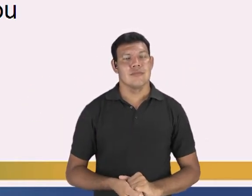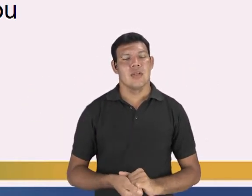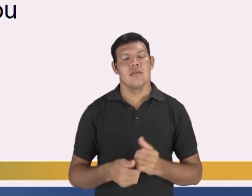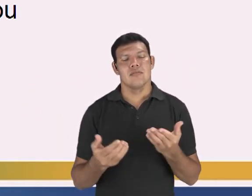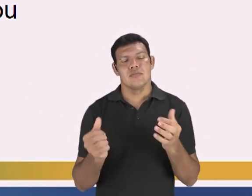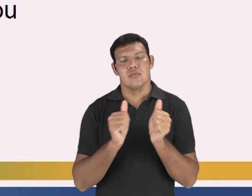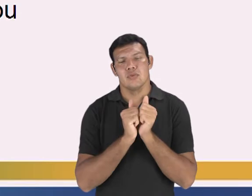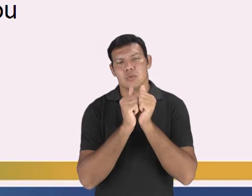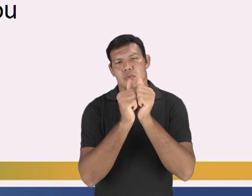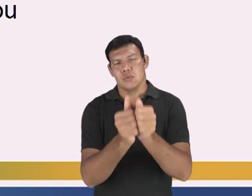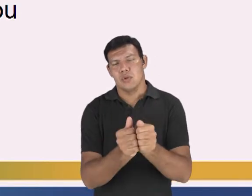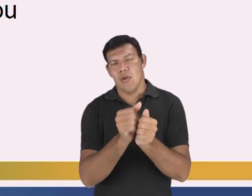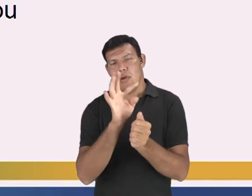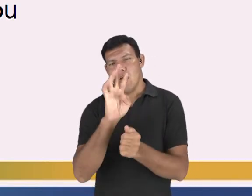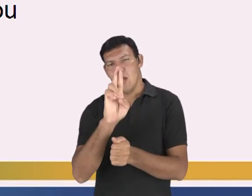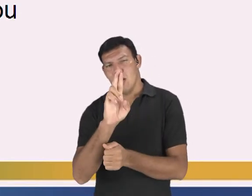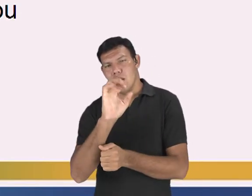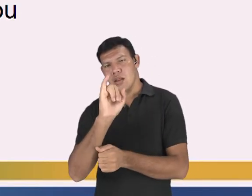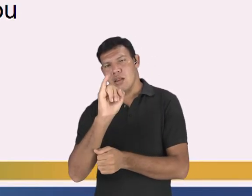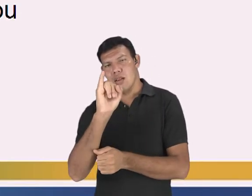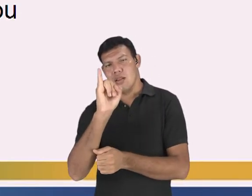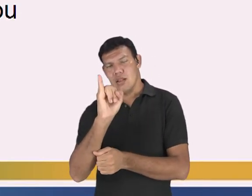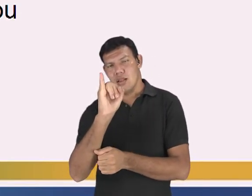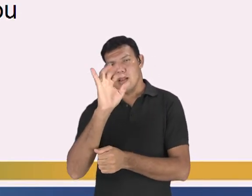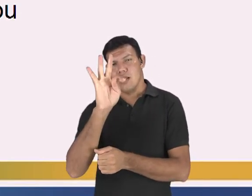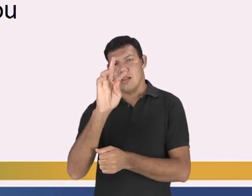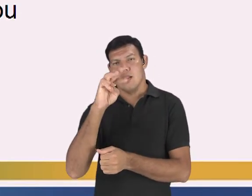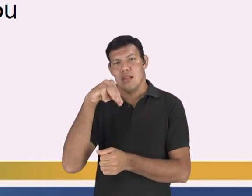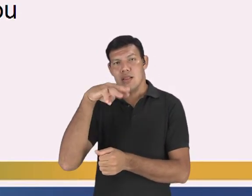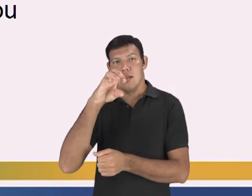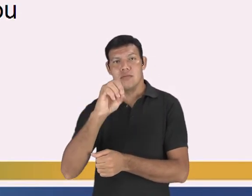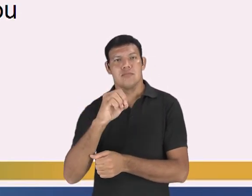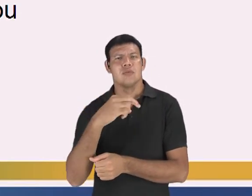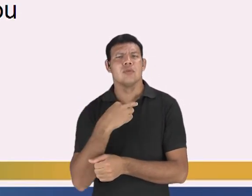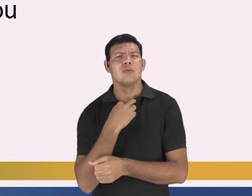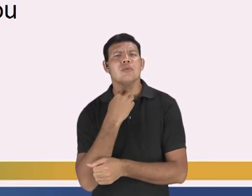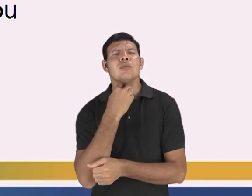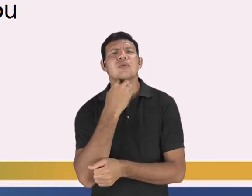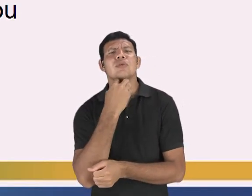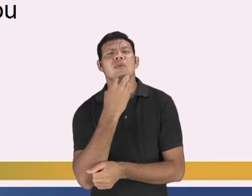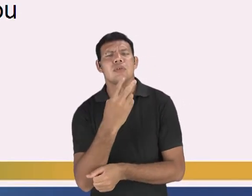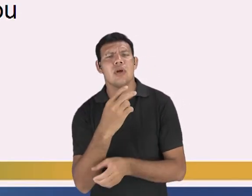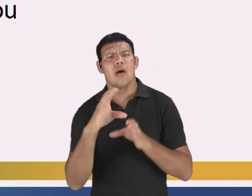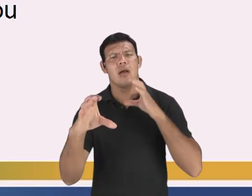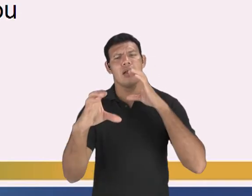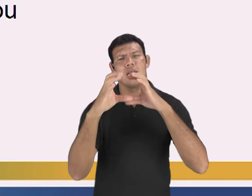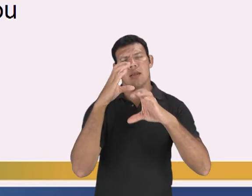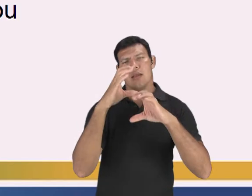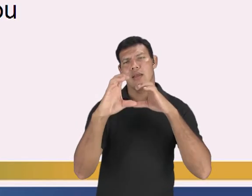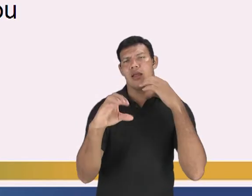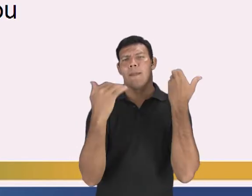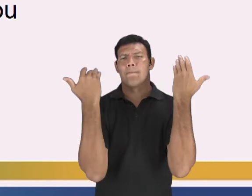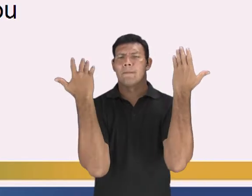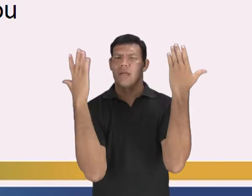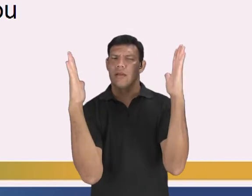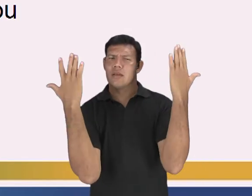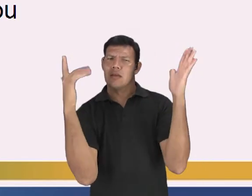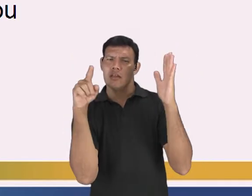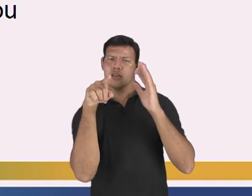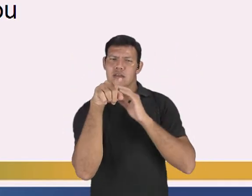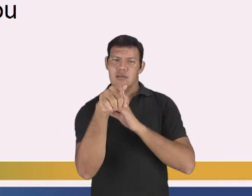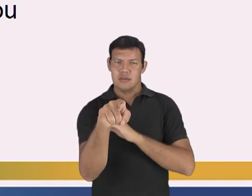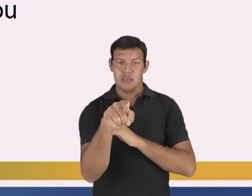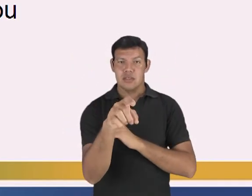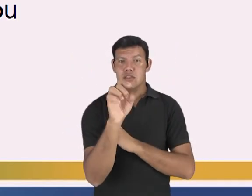ritmo. A nossa voz, gente, é um instrumento melódico. Se eu cantar parabéns para você, eu só